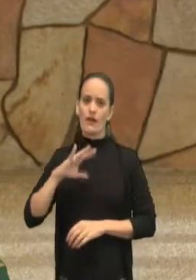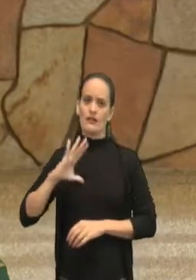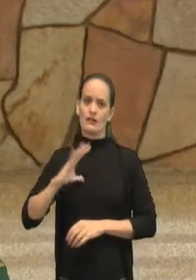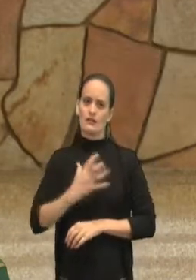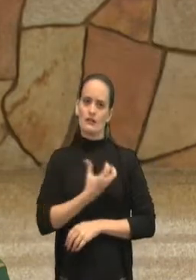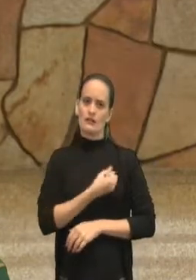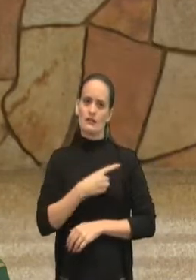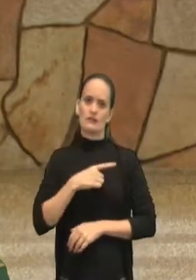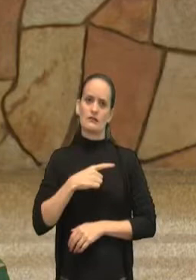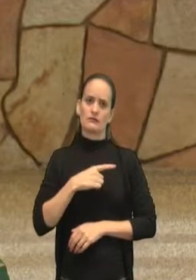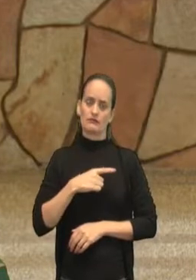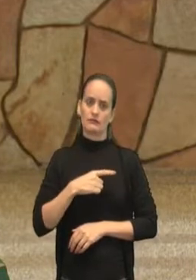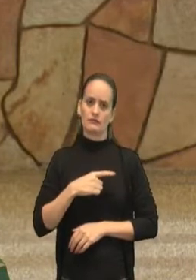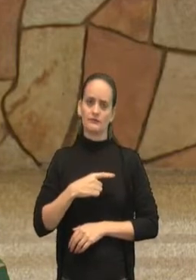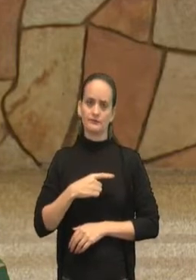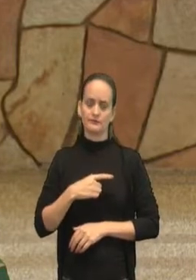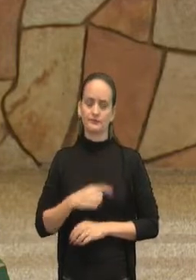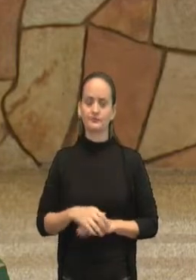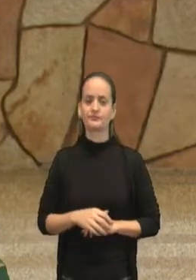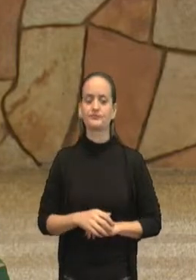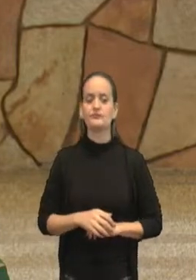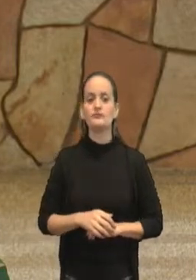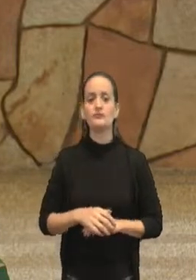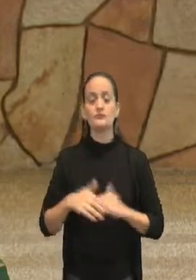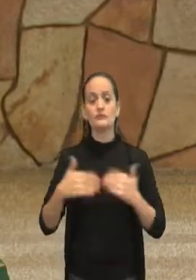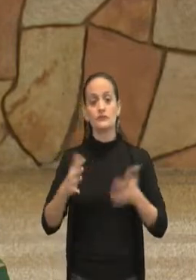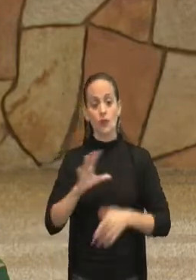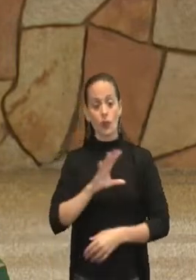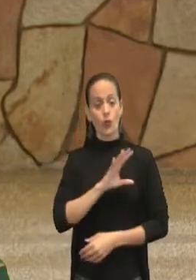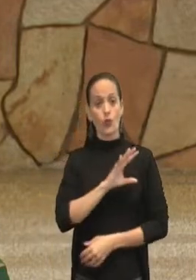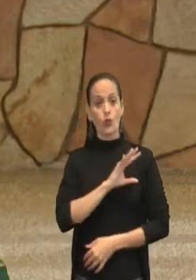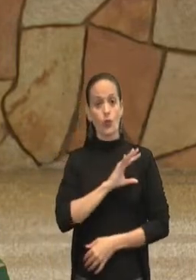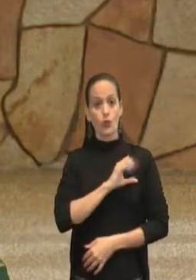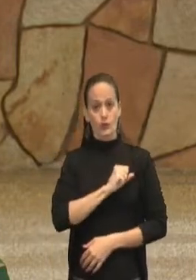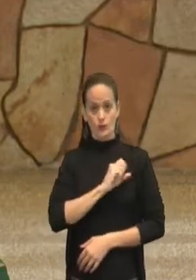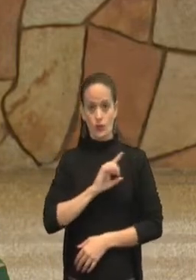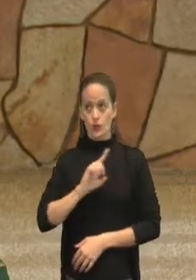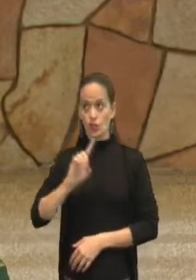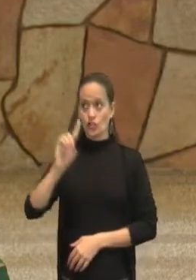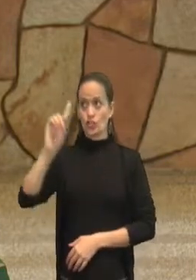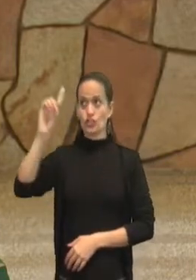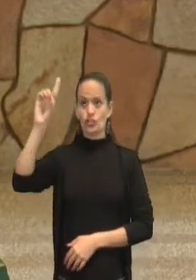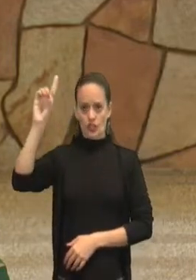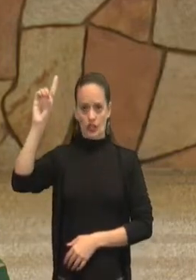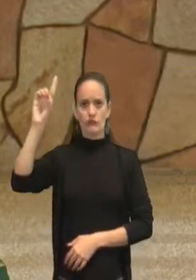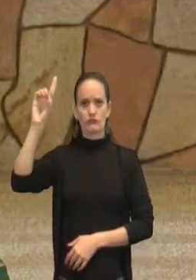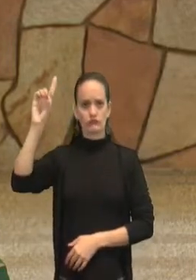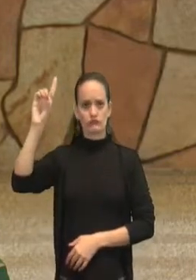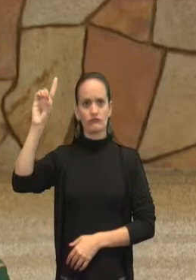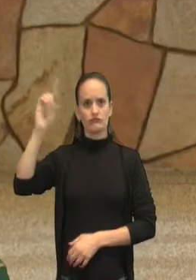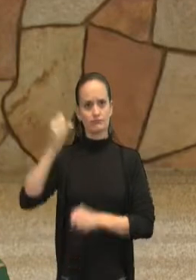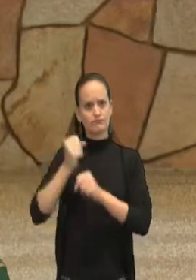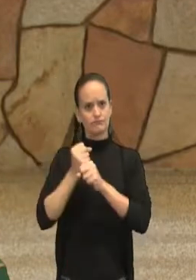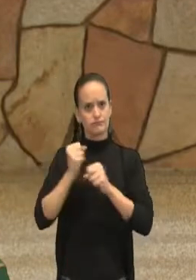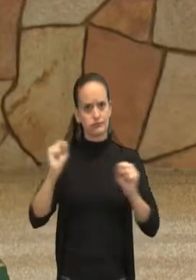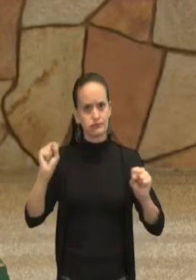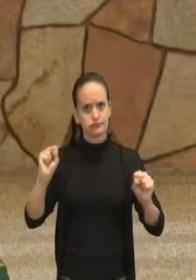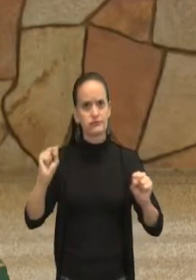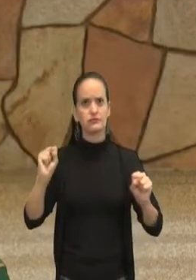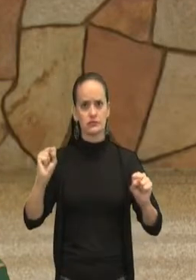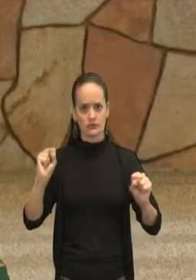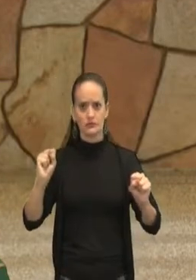Perceba comigo aqui, o amor de Deus, então, é oniabrangente. Quando